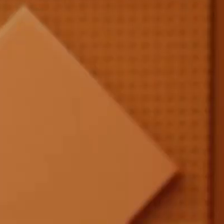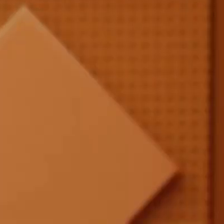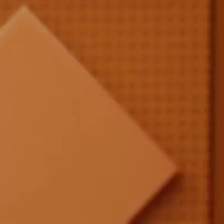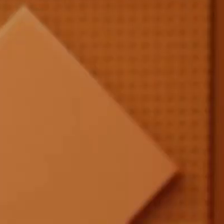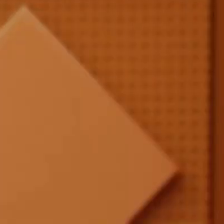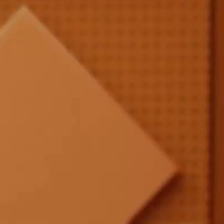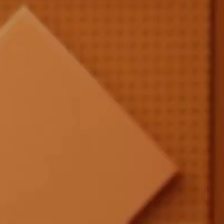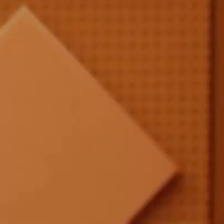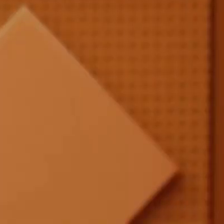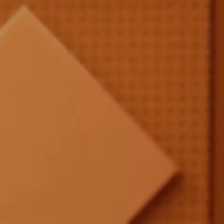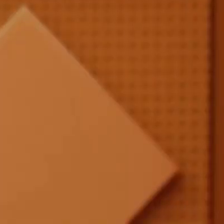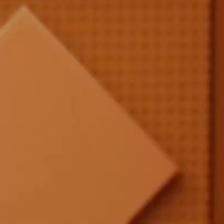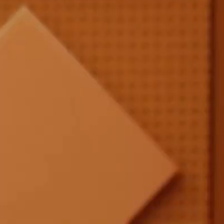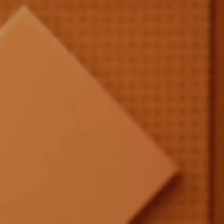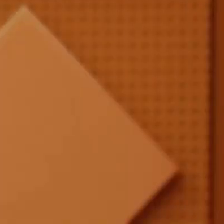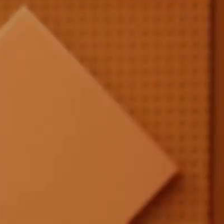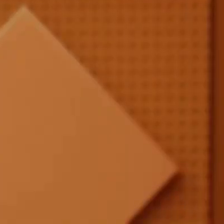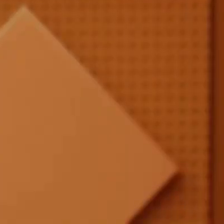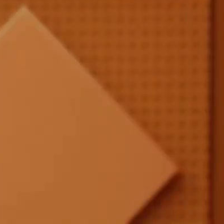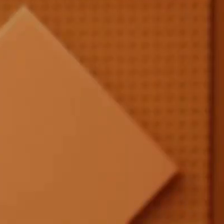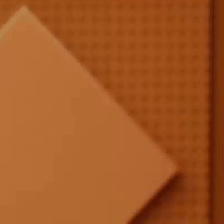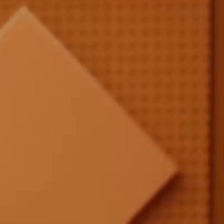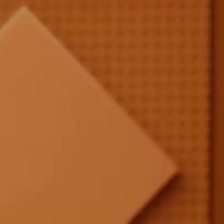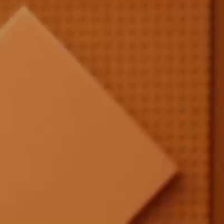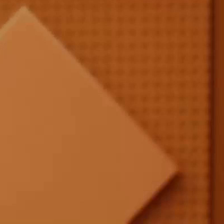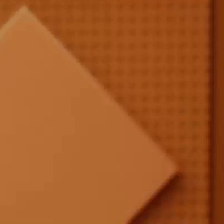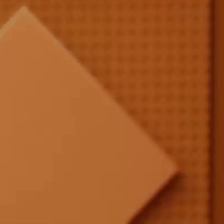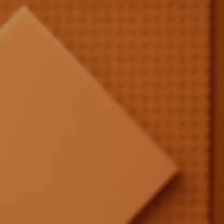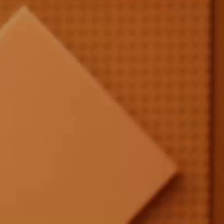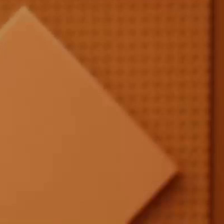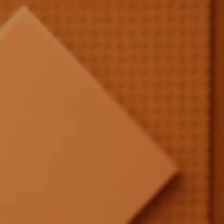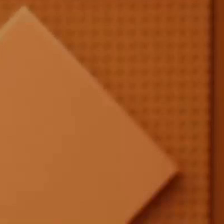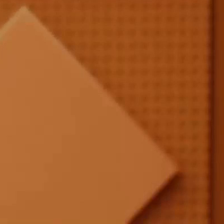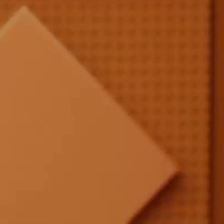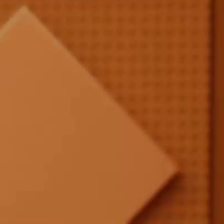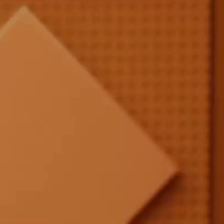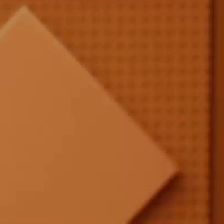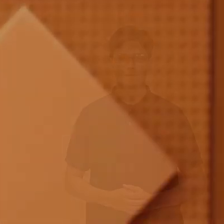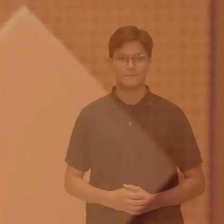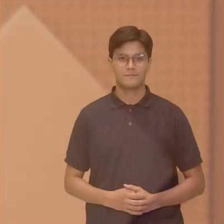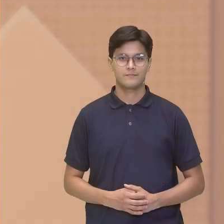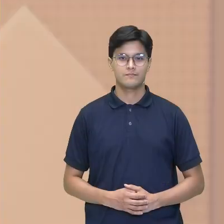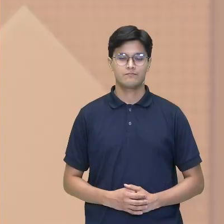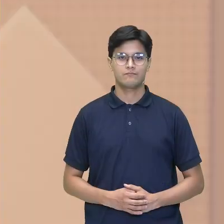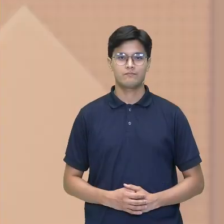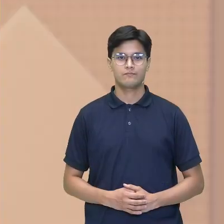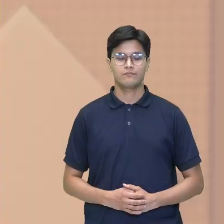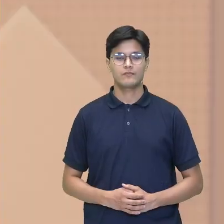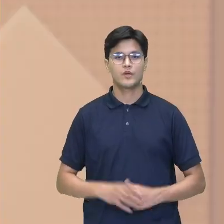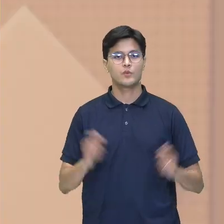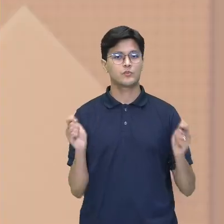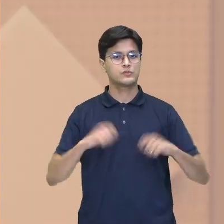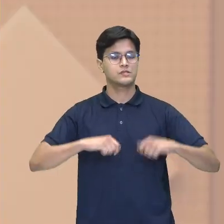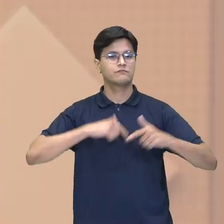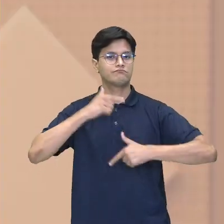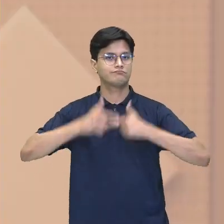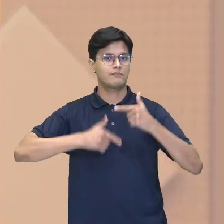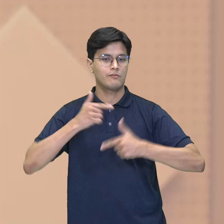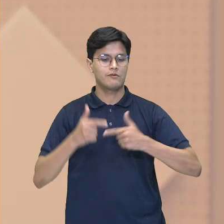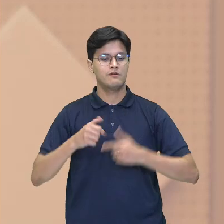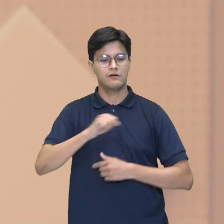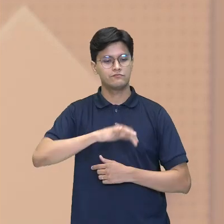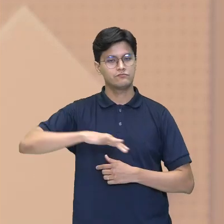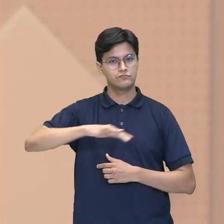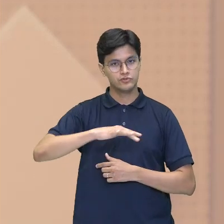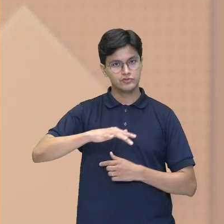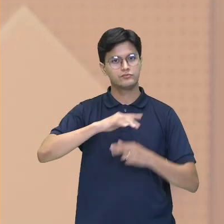consegue proporcionar a eles e trabalhar da melhor forma possível em todos os tipos de espaços, né, geográficos